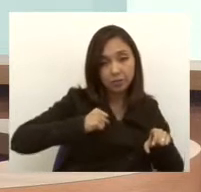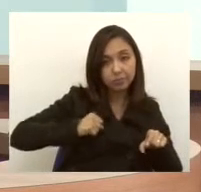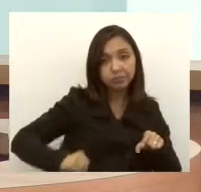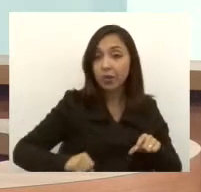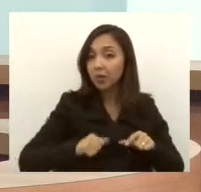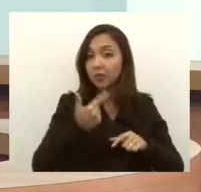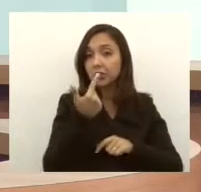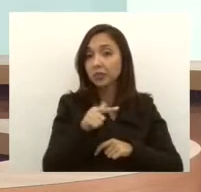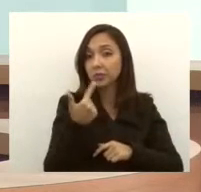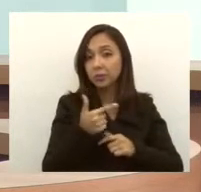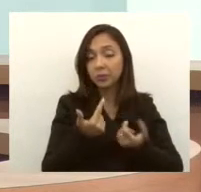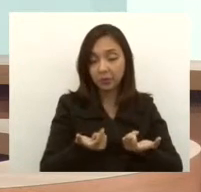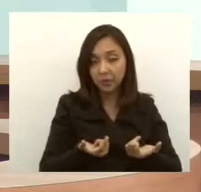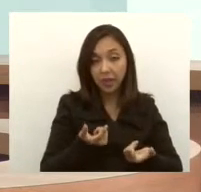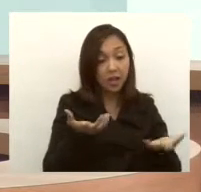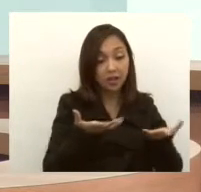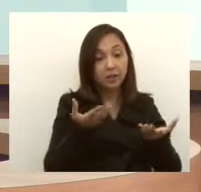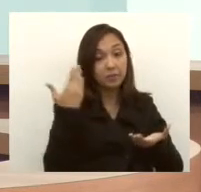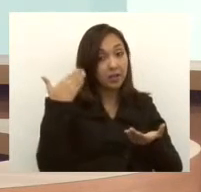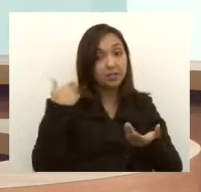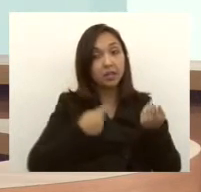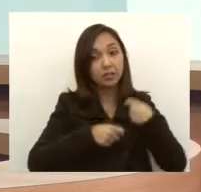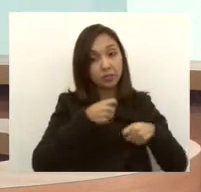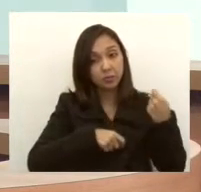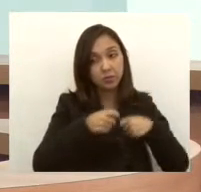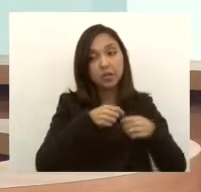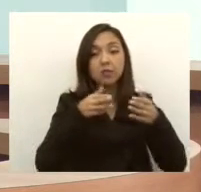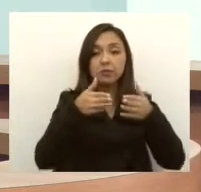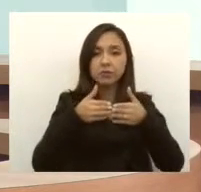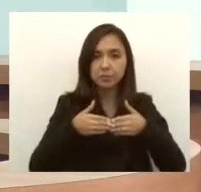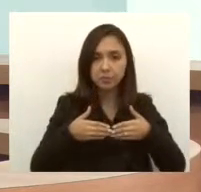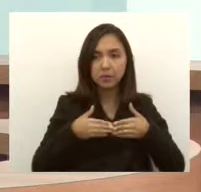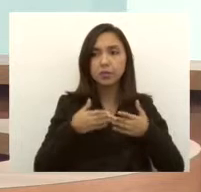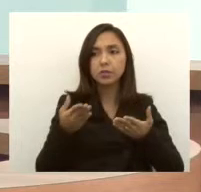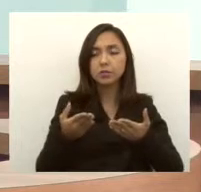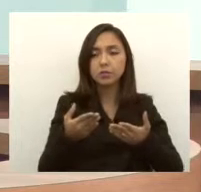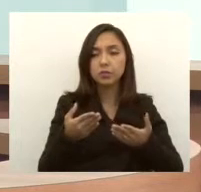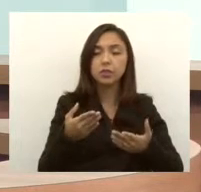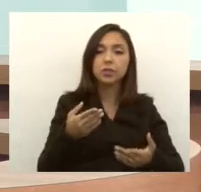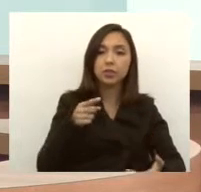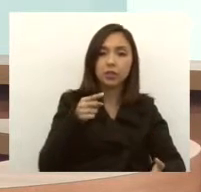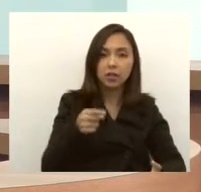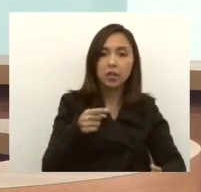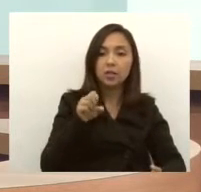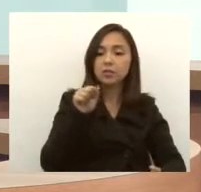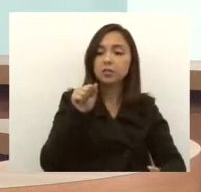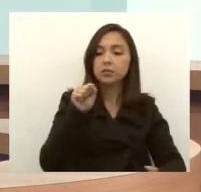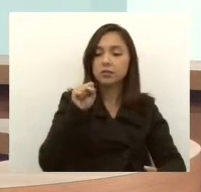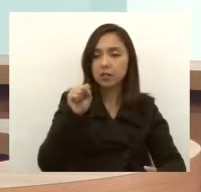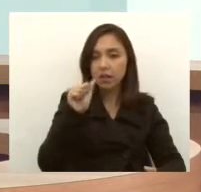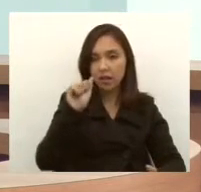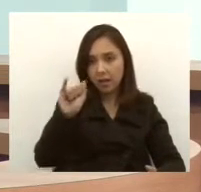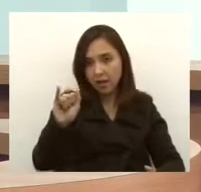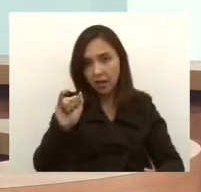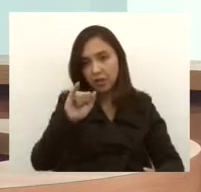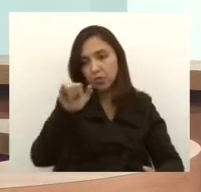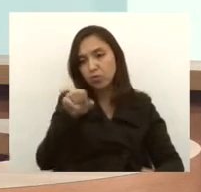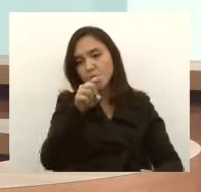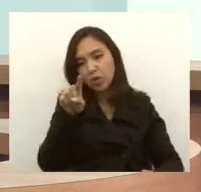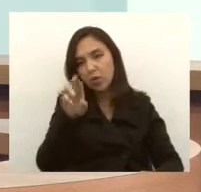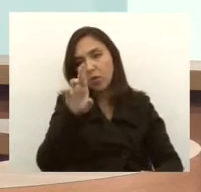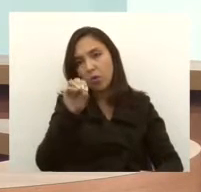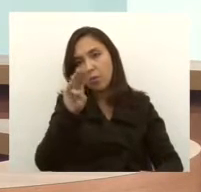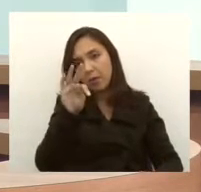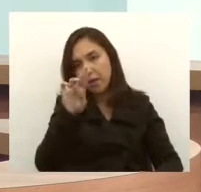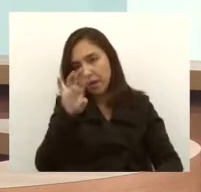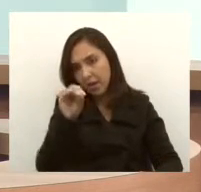bem administrada, se vocês faziam uma solicitação ao subintendente do SAAI, seja ele, João Roberto,